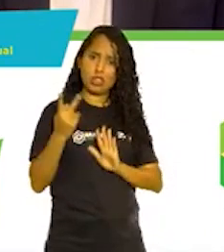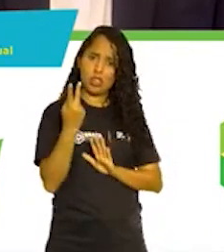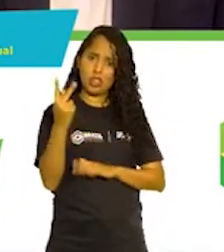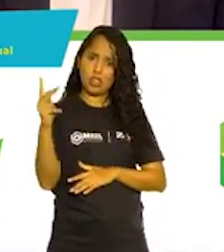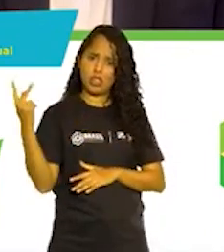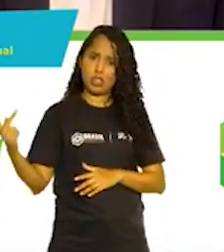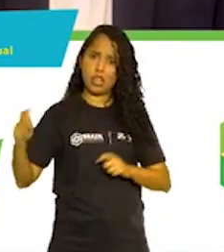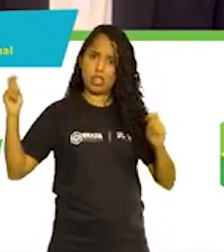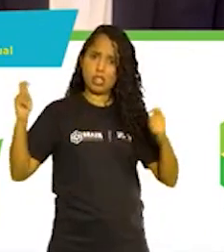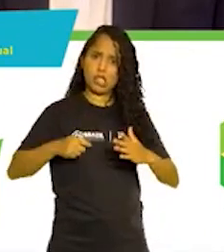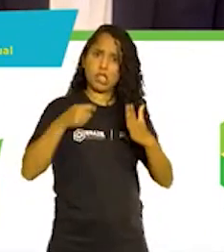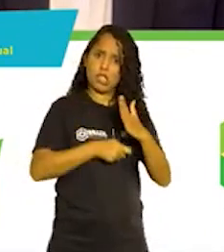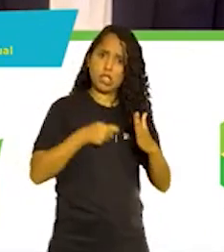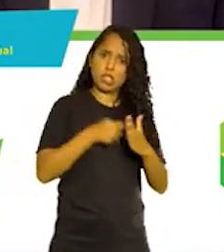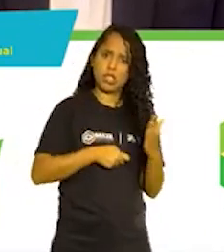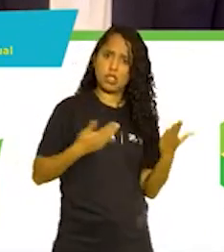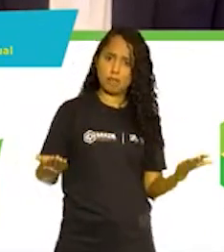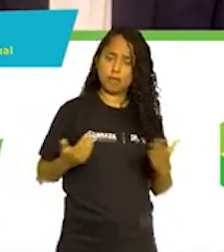podem reivindicar?